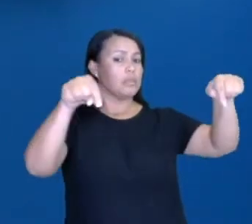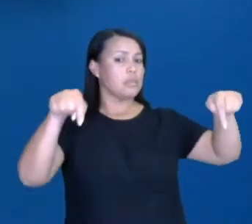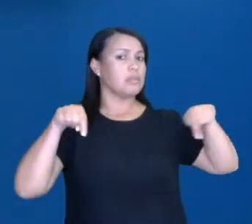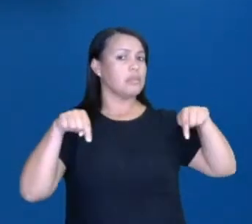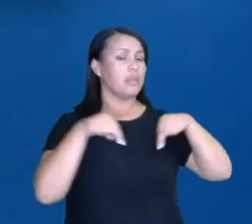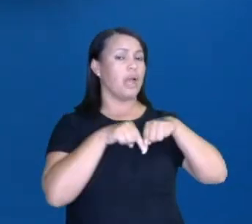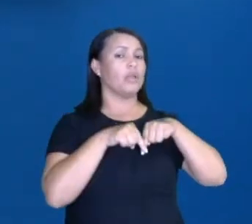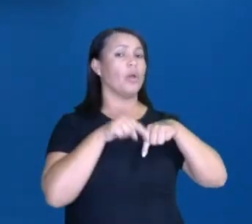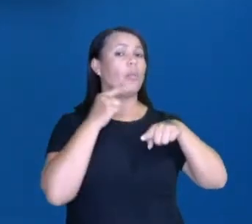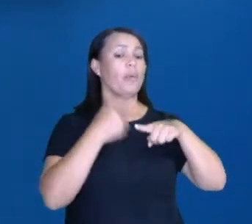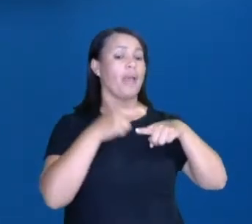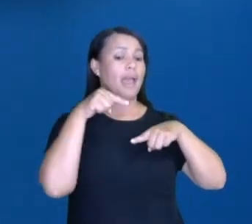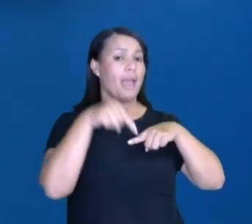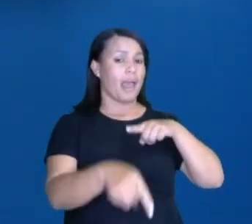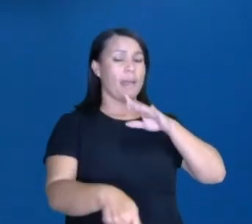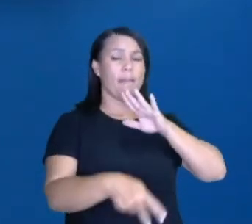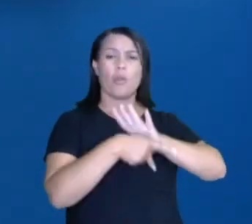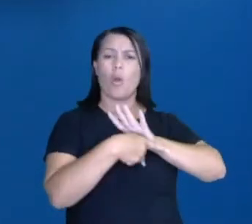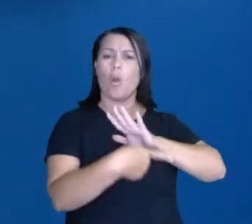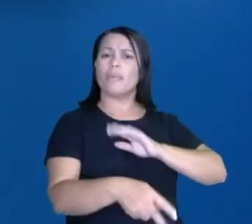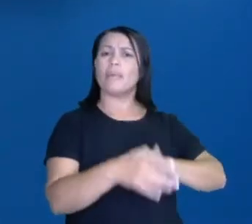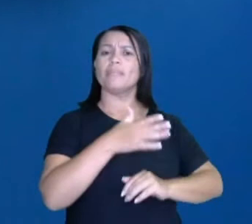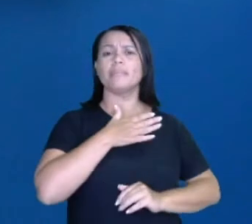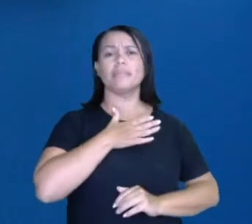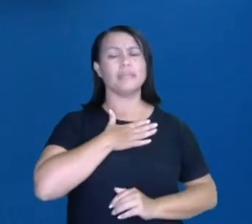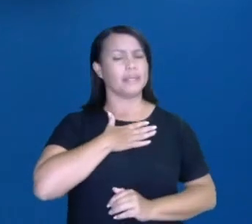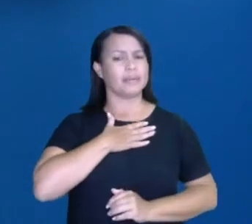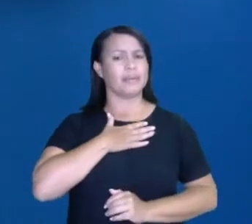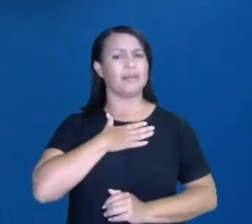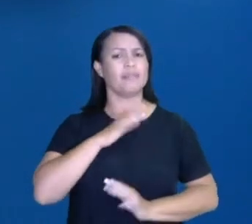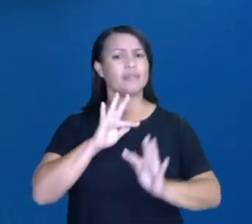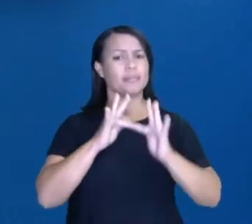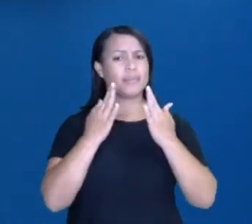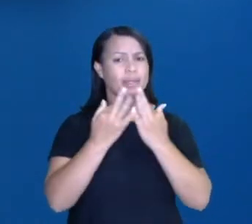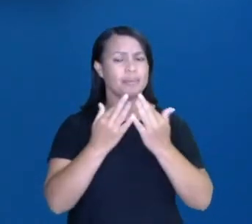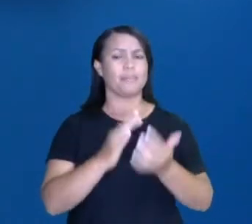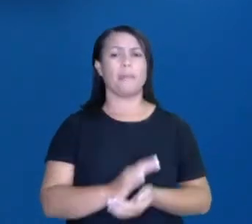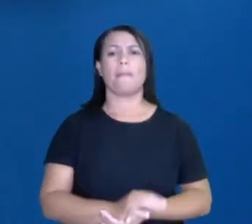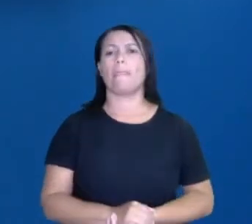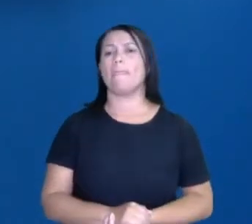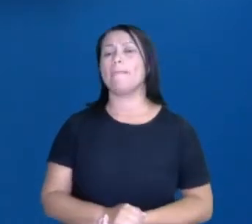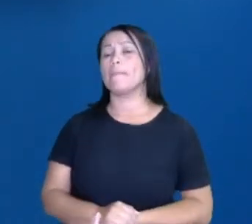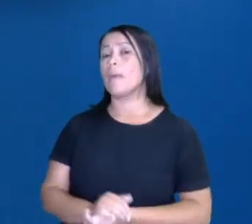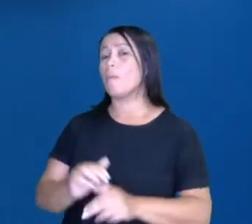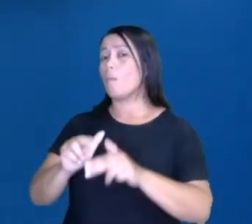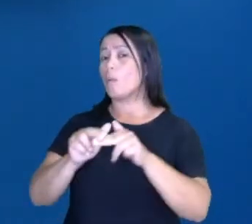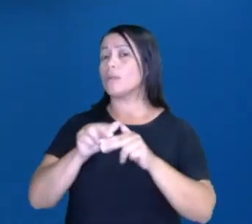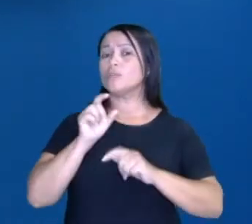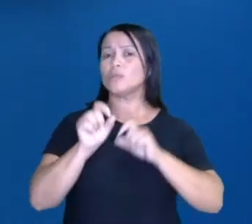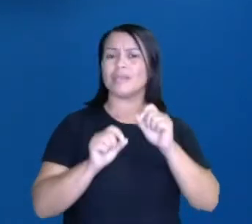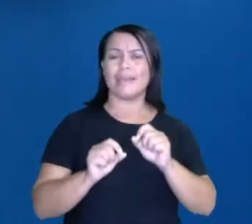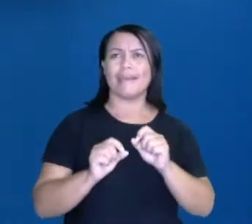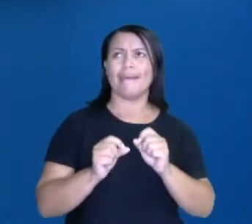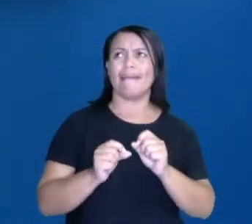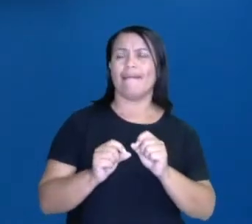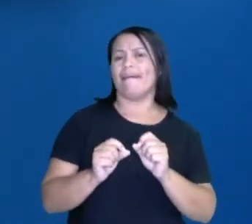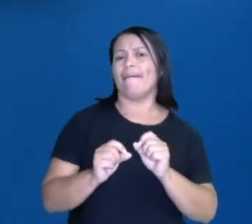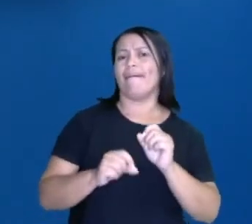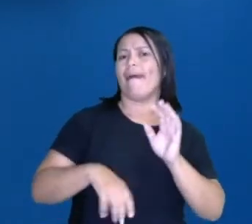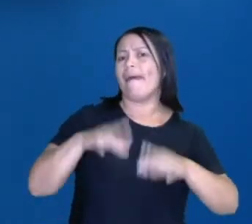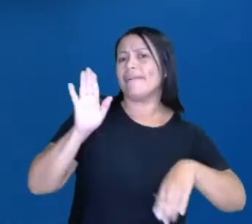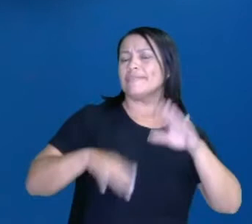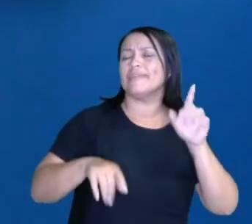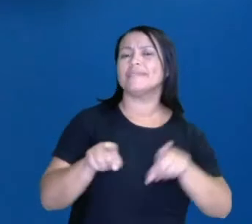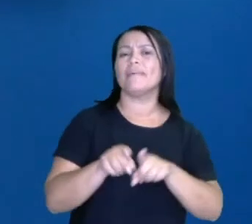ela pertence, é uma propriedade privada e pertence à minha família. Por isso, nem sempre